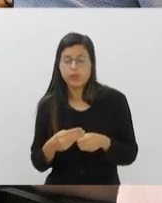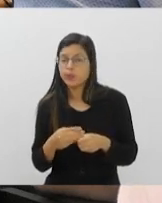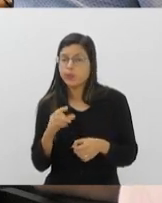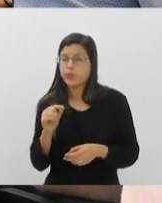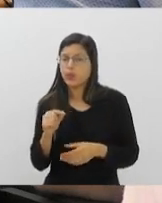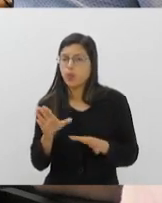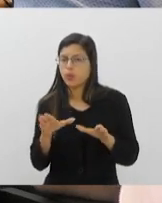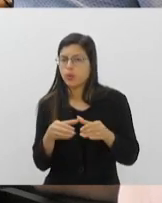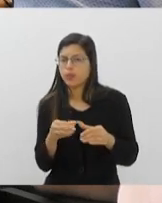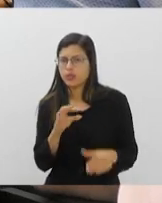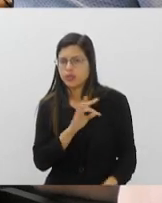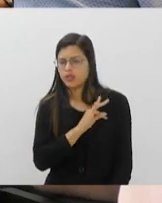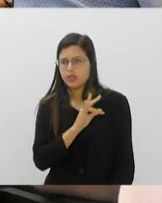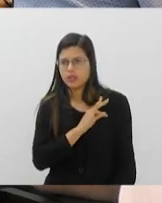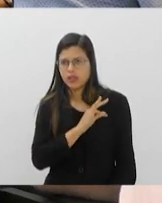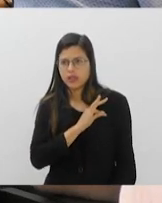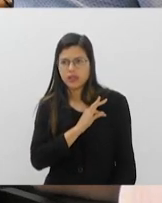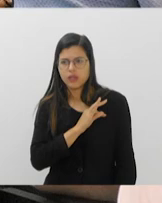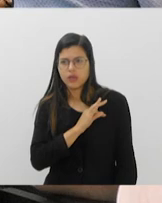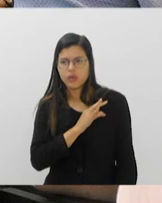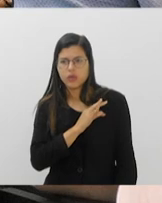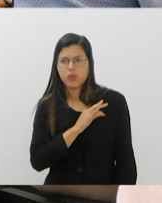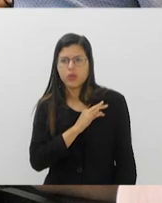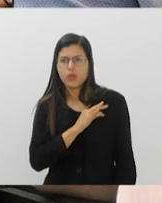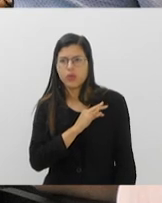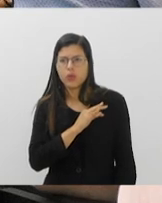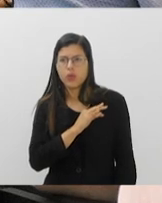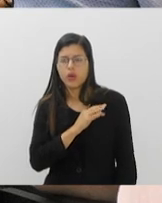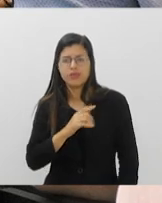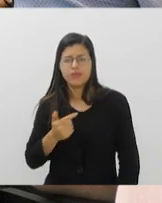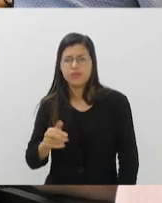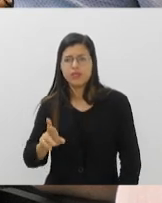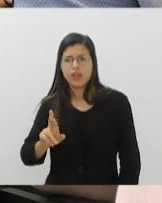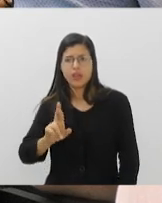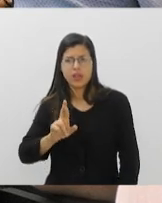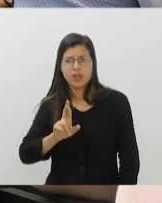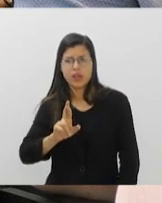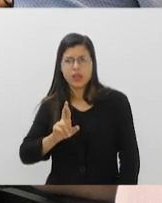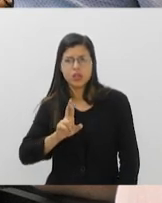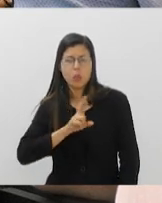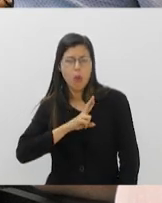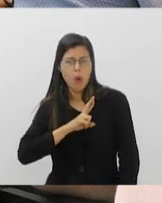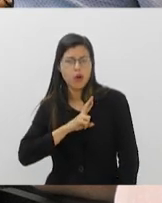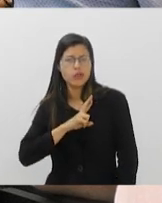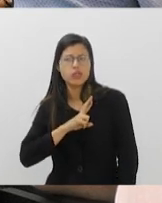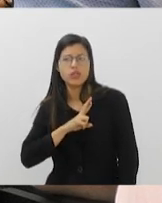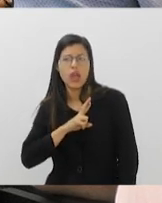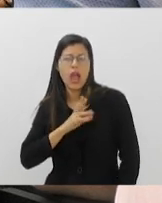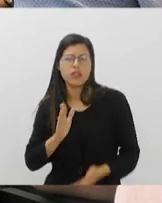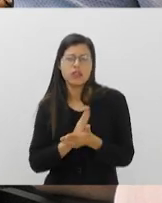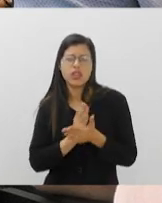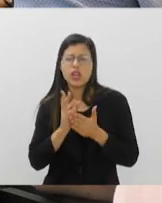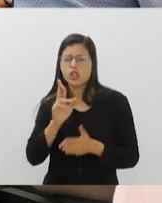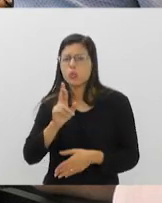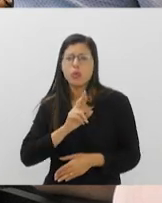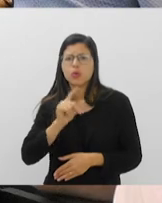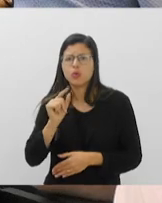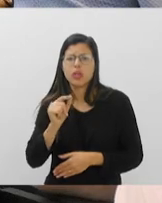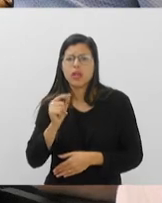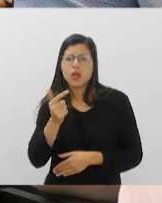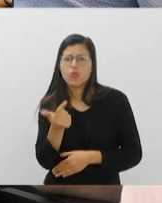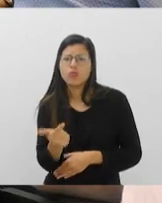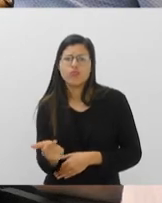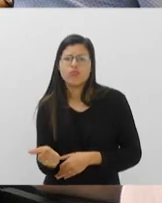técnica e quando não vem resposta vem resposta porque não não tem verbo não tem pessoal